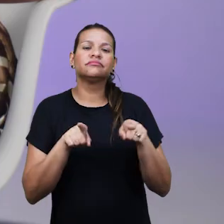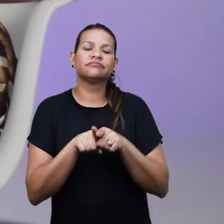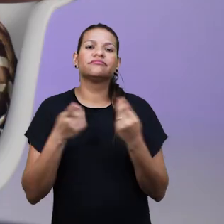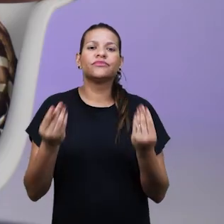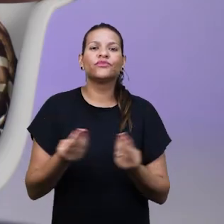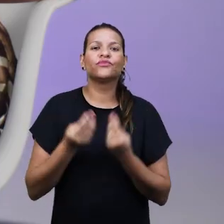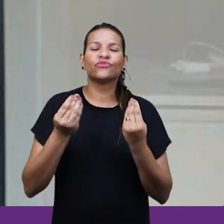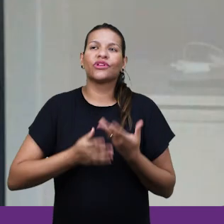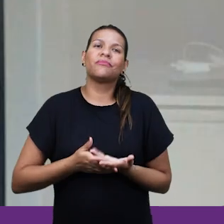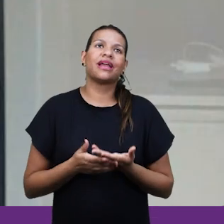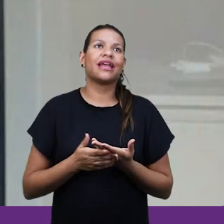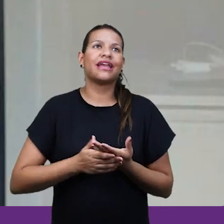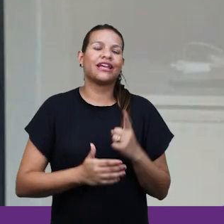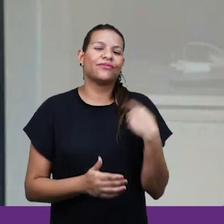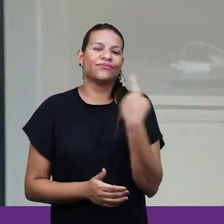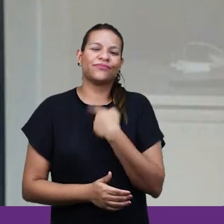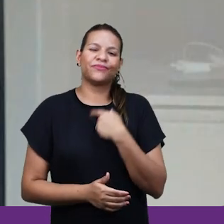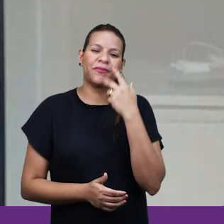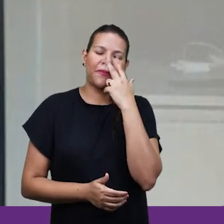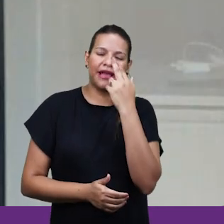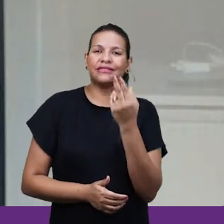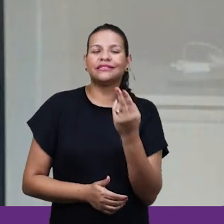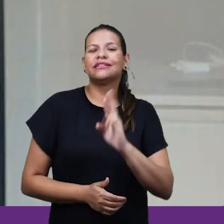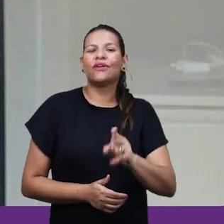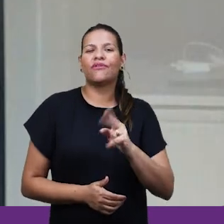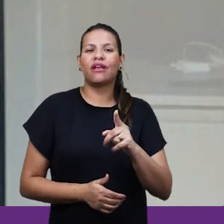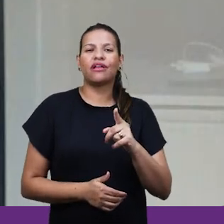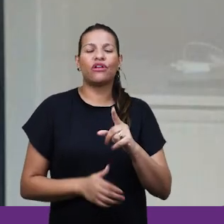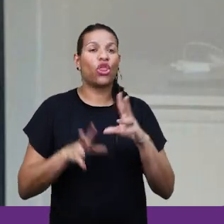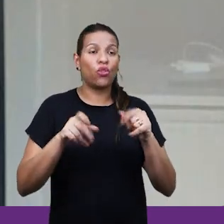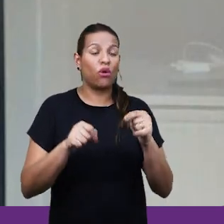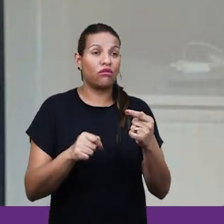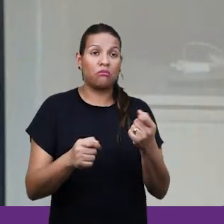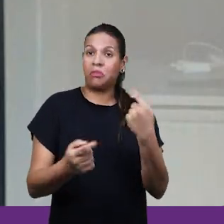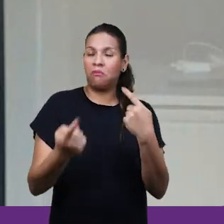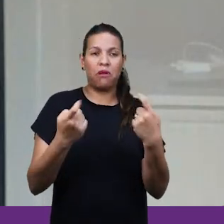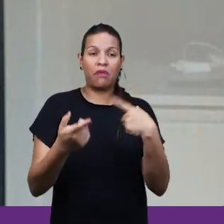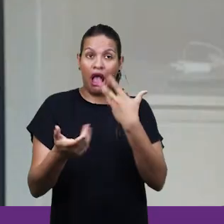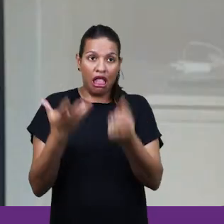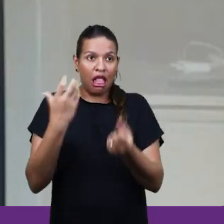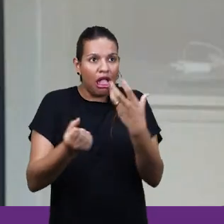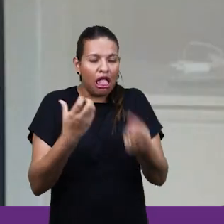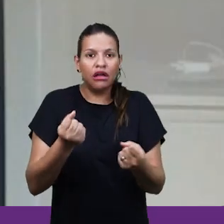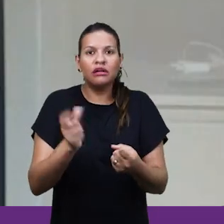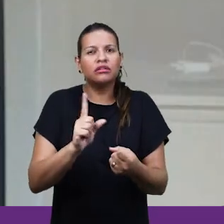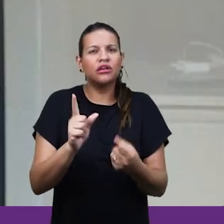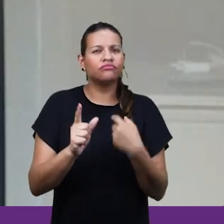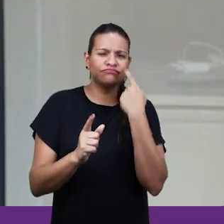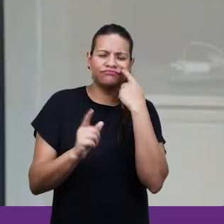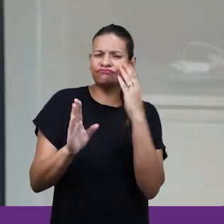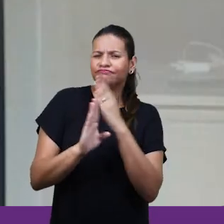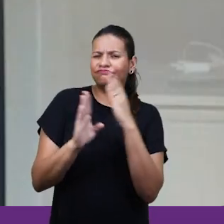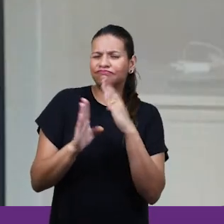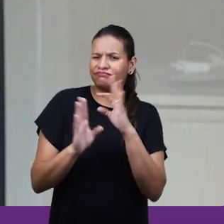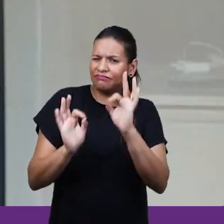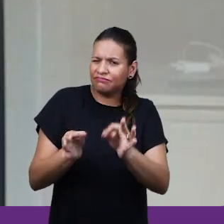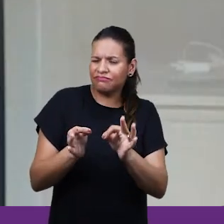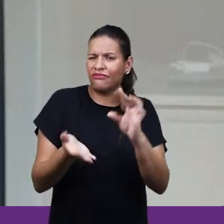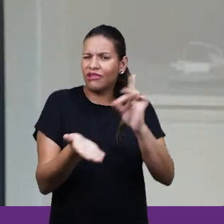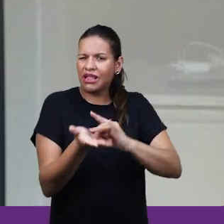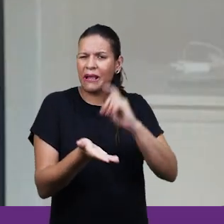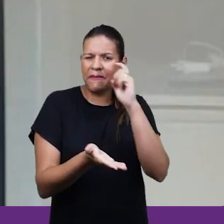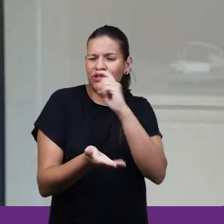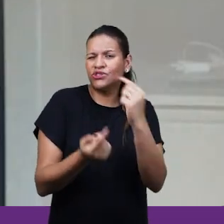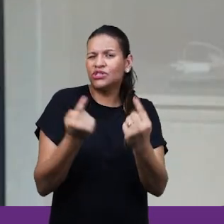também ali não comprando, digamos assim, tudo que aparece para a gente, né, mas tentando interrogar aquela informação,